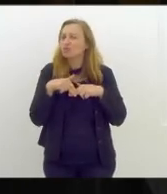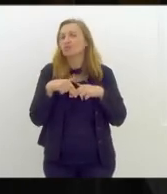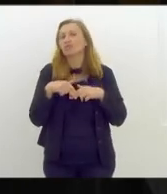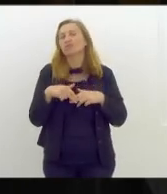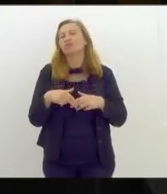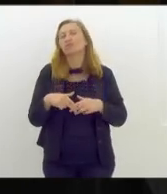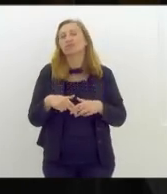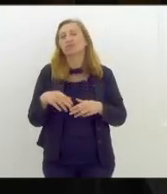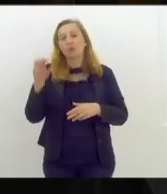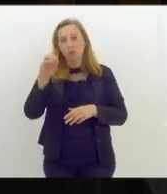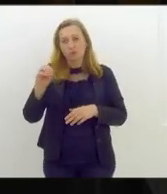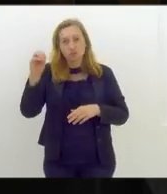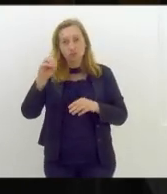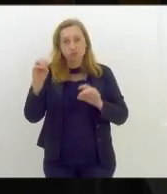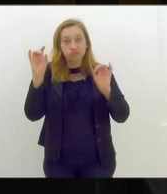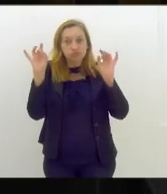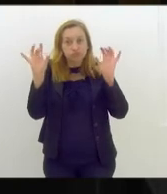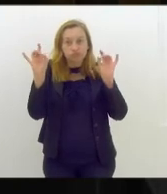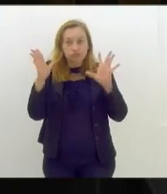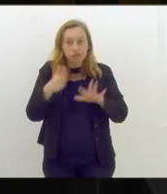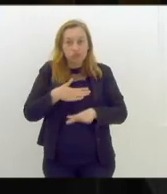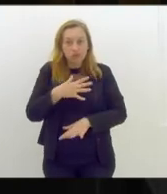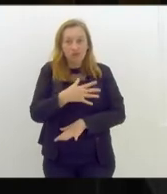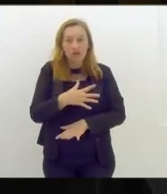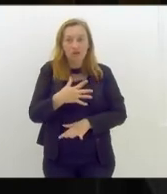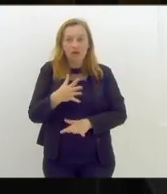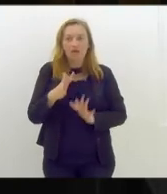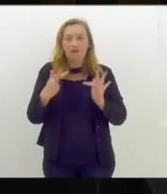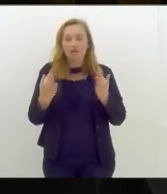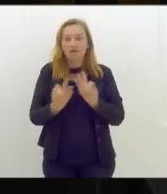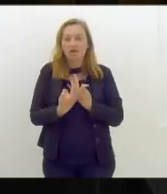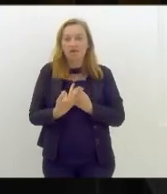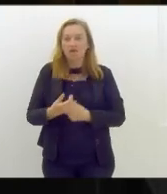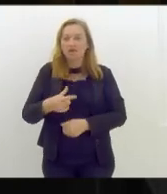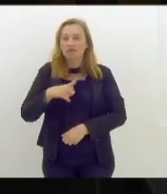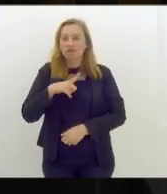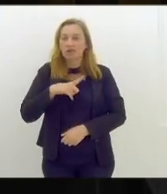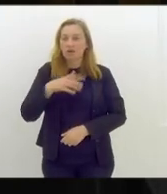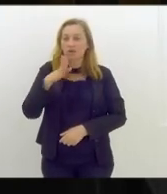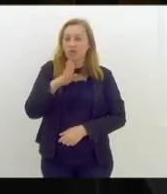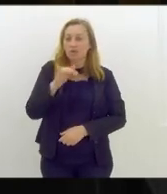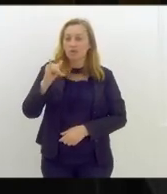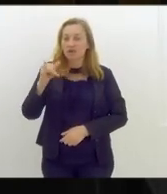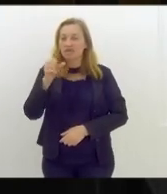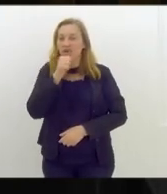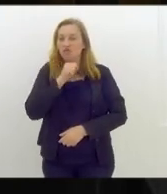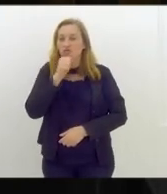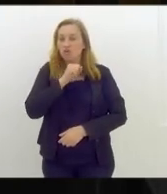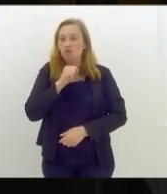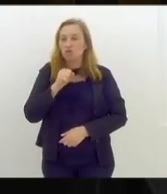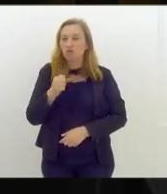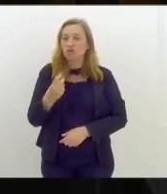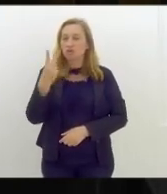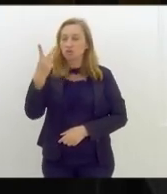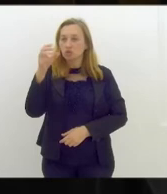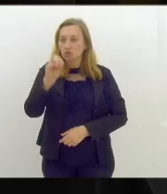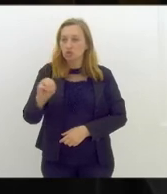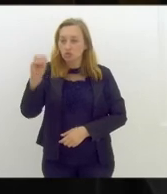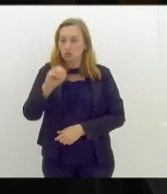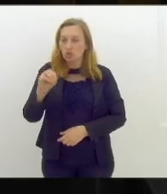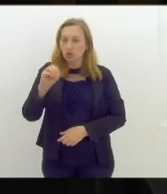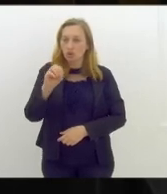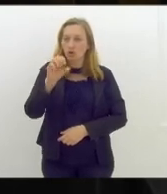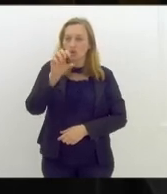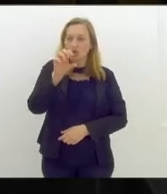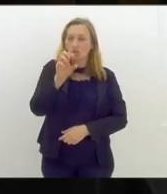né? Outubro é tão especial na minha família que eu tenho um bisavô que nasceu no dia 2 de outubro, e porque nasceu no dia 2 de outubro, o nome dele era